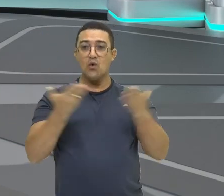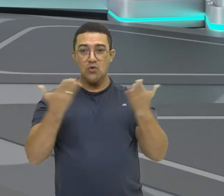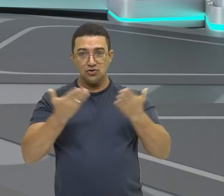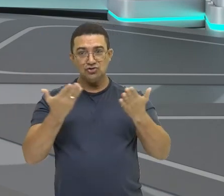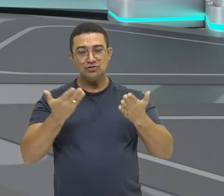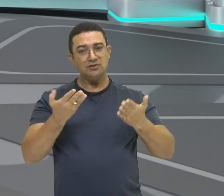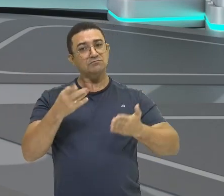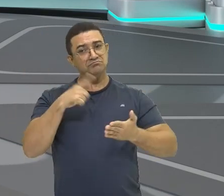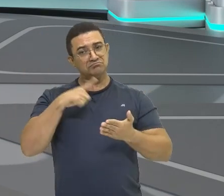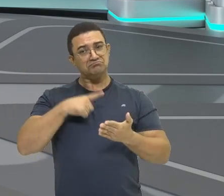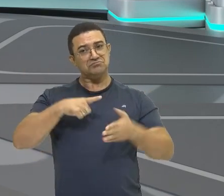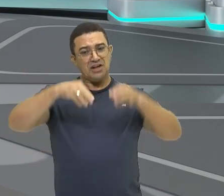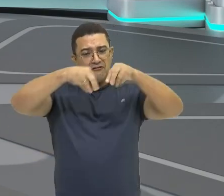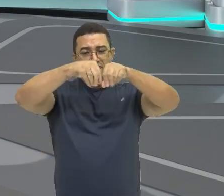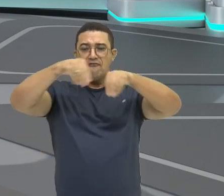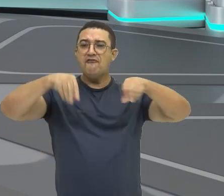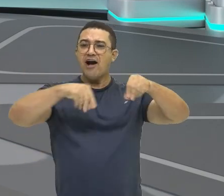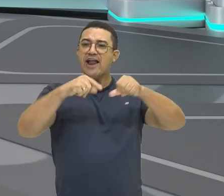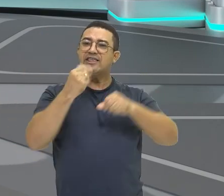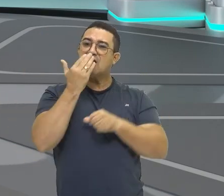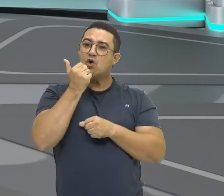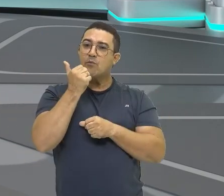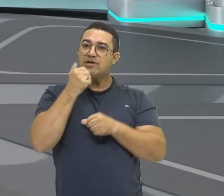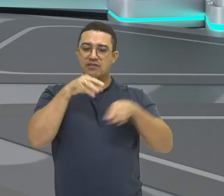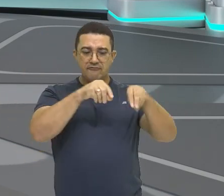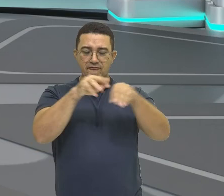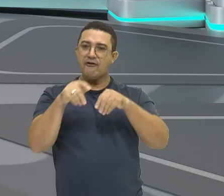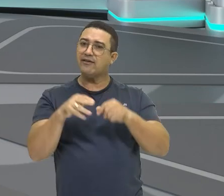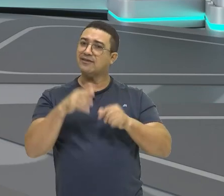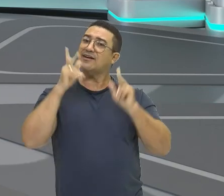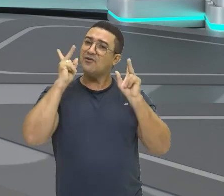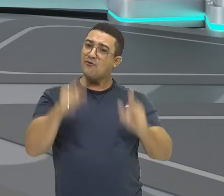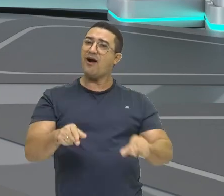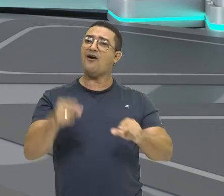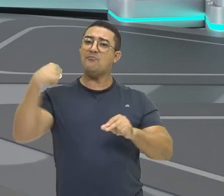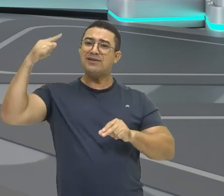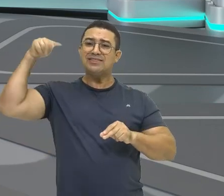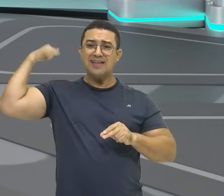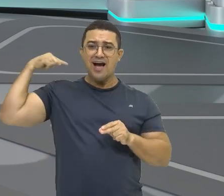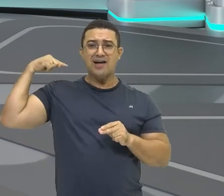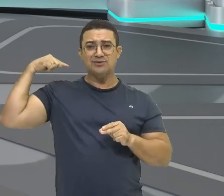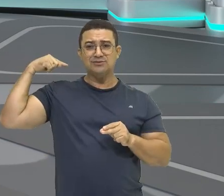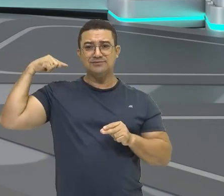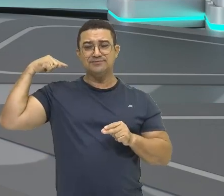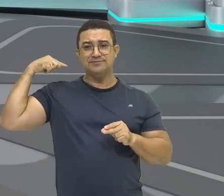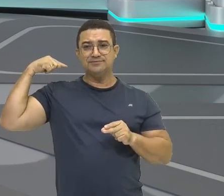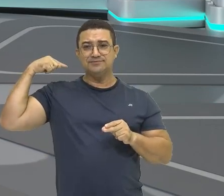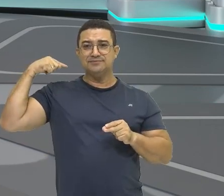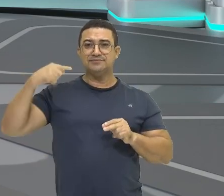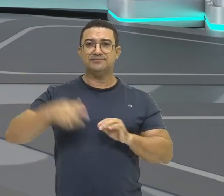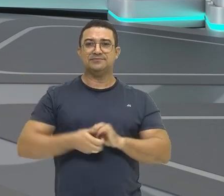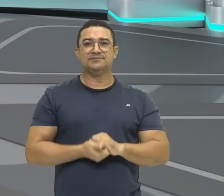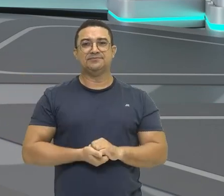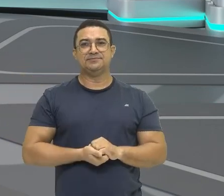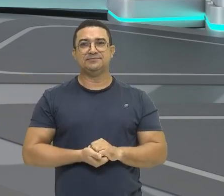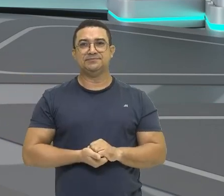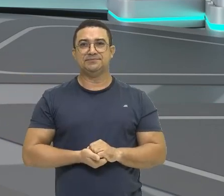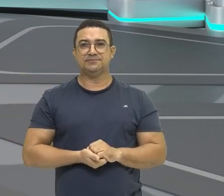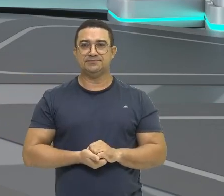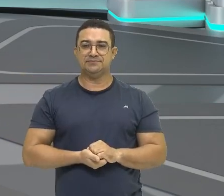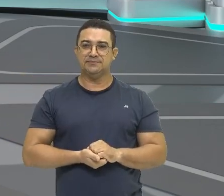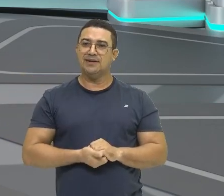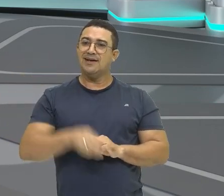né? Com uma tecnologia de ponta, mas algumas coisas ainda precisam ser desse jeito. Exatamente, que faz o quê? A